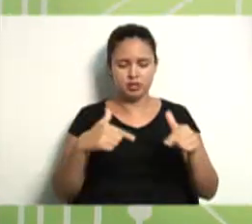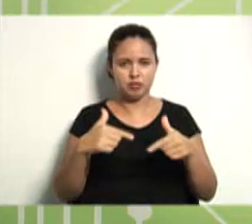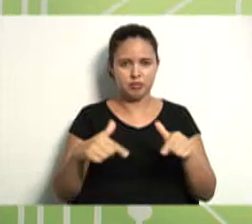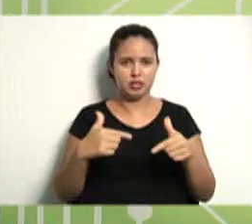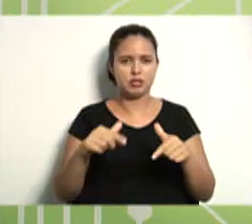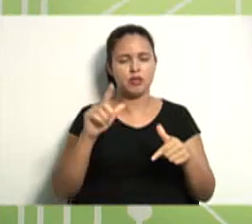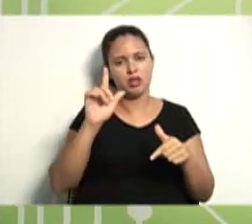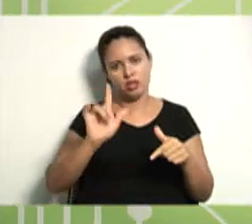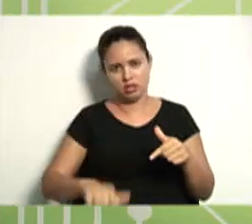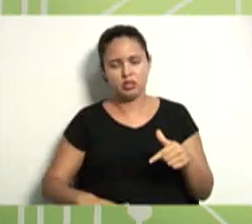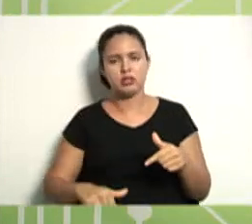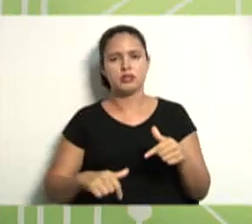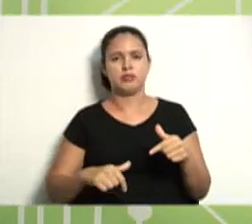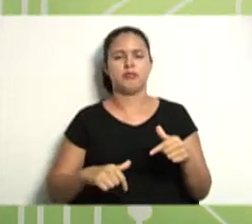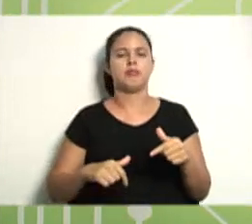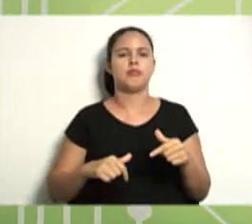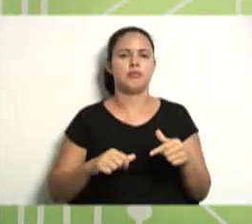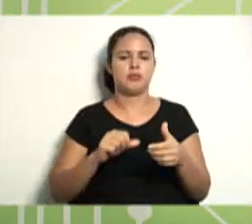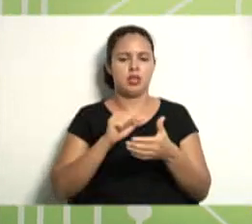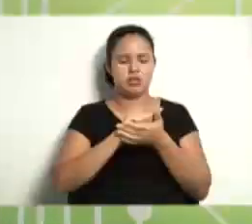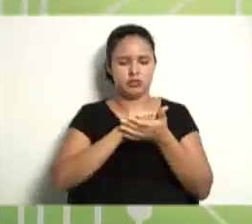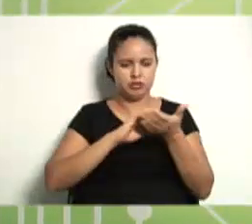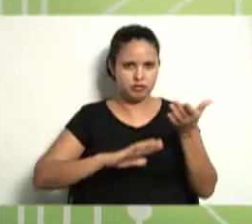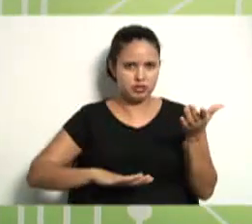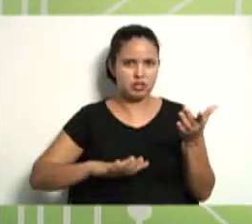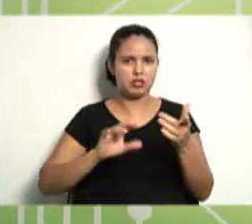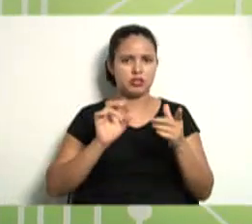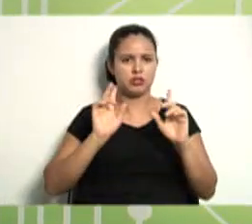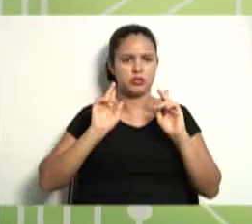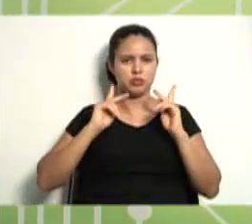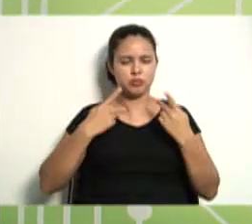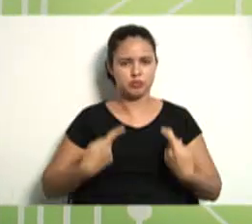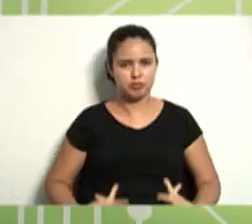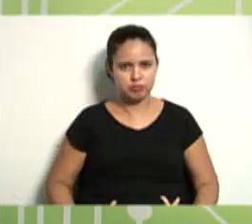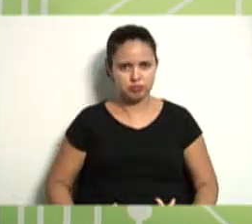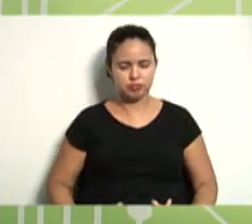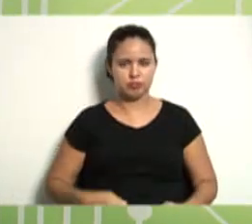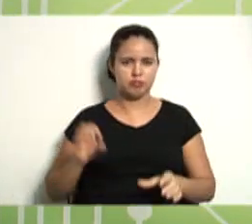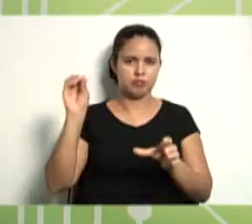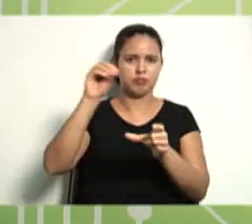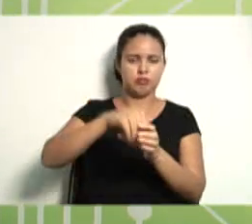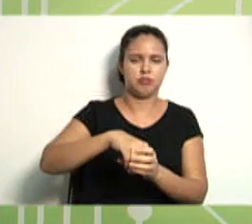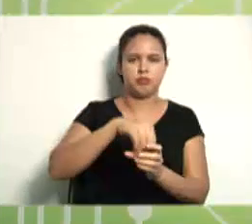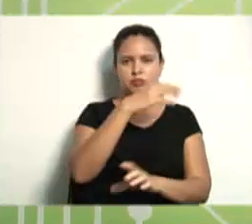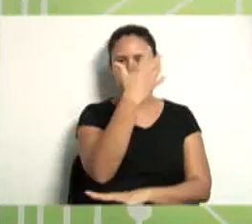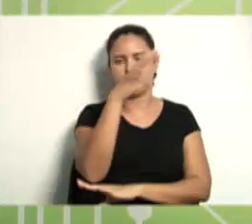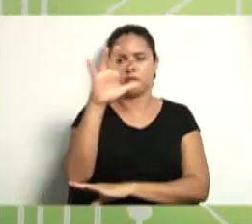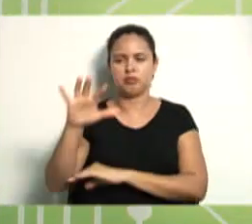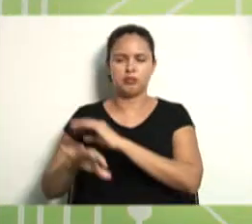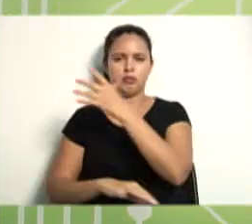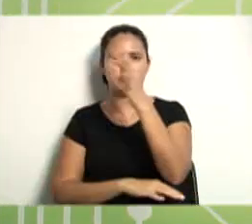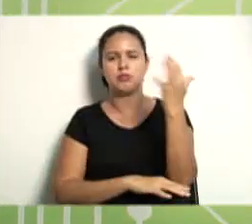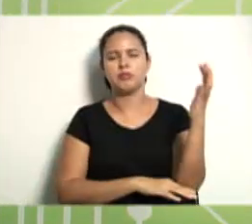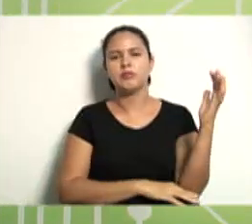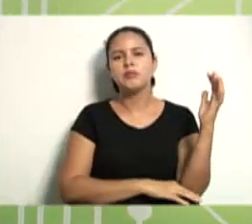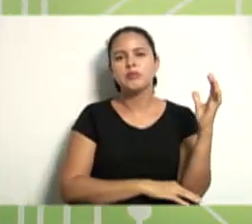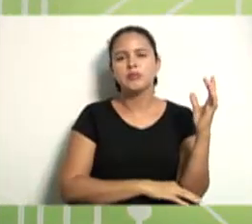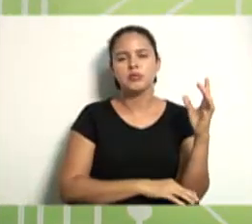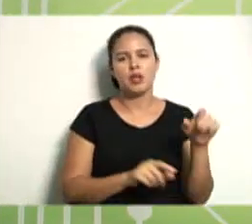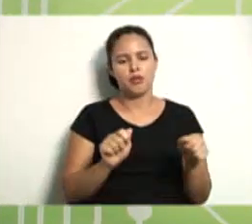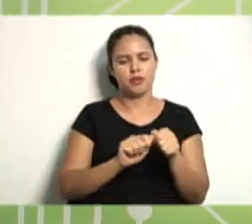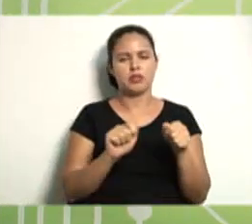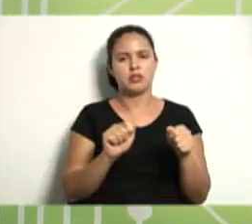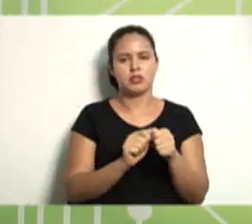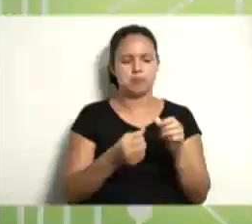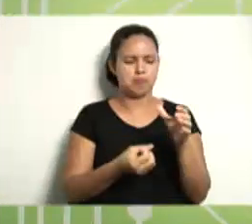aplicação humana sobre a natureza e tem a intenção de produzir bens materiais e imateriais